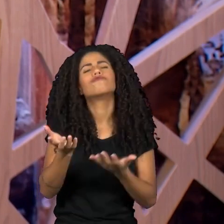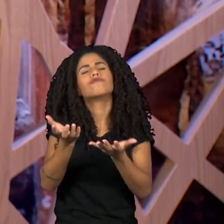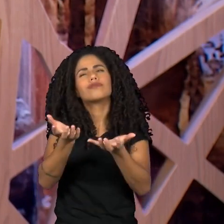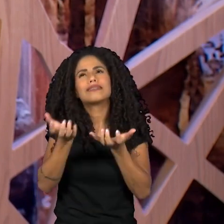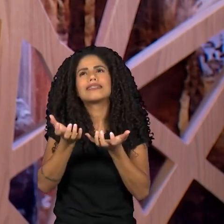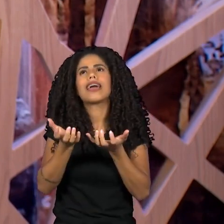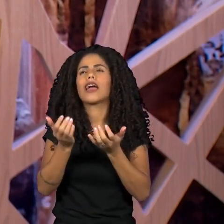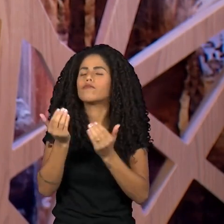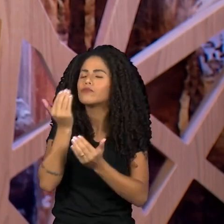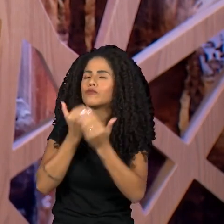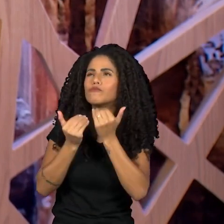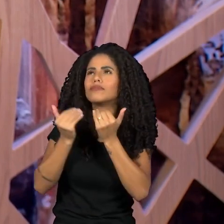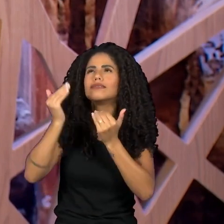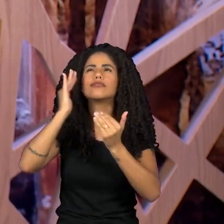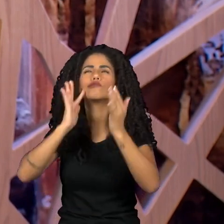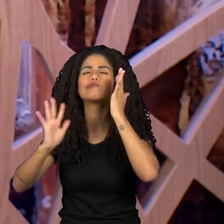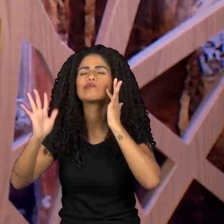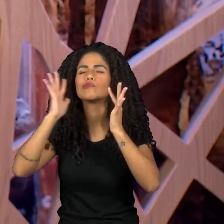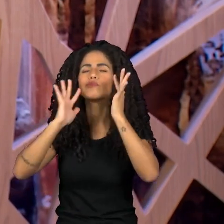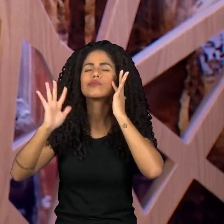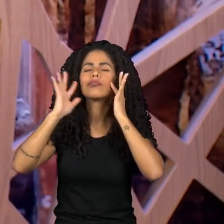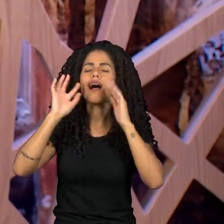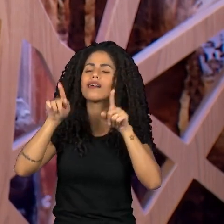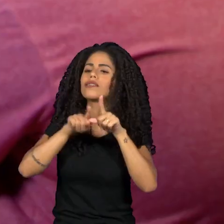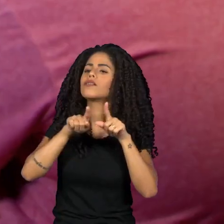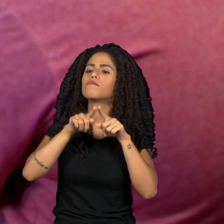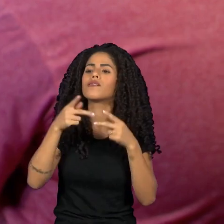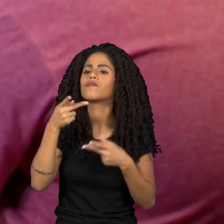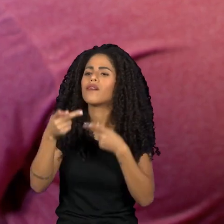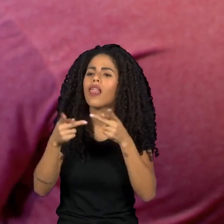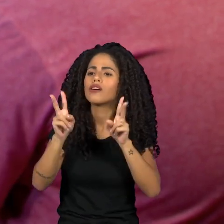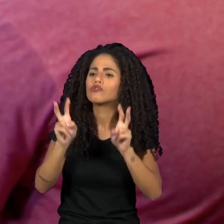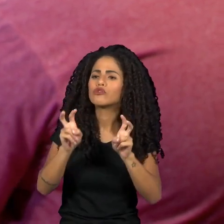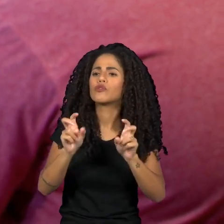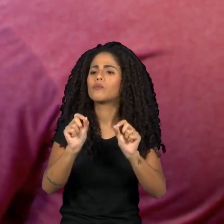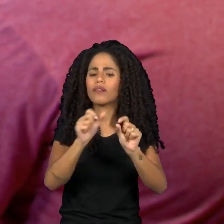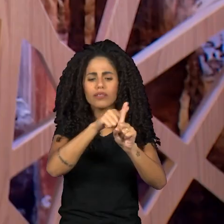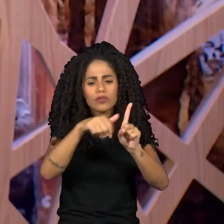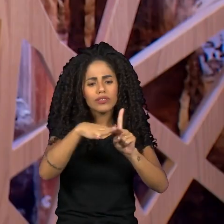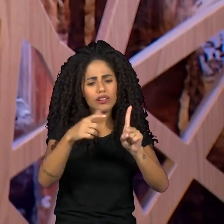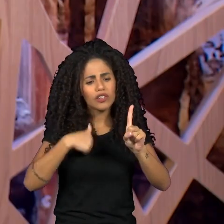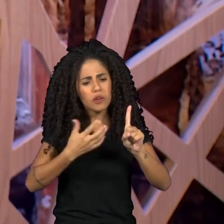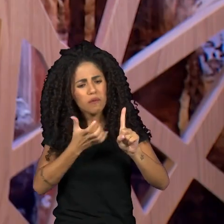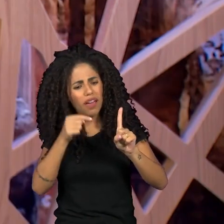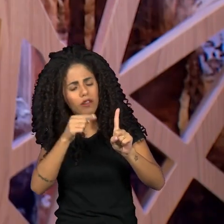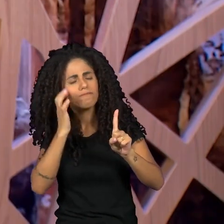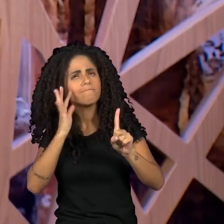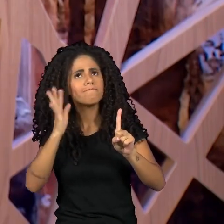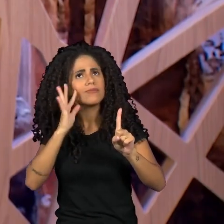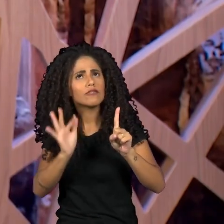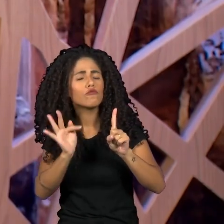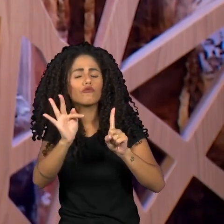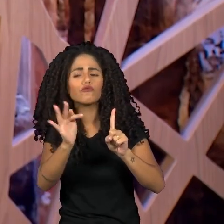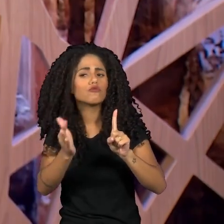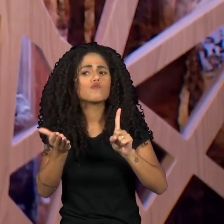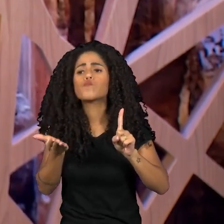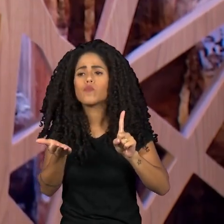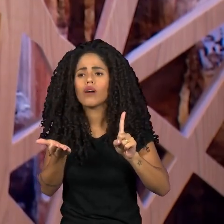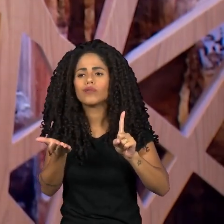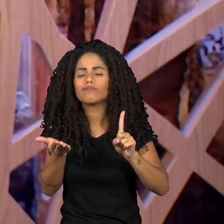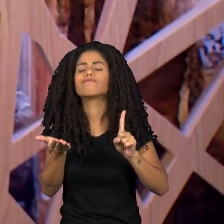quer poder sonhar, a gente quer poder dizer qual a sociedade que a gente quer construir. E a arte, ela dá esse caminho,